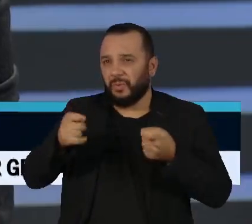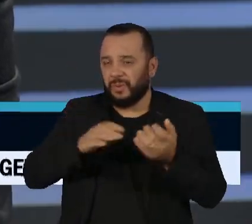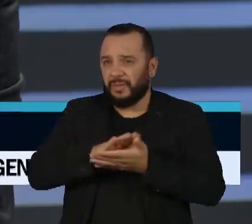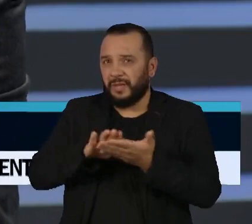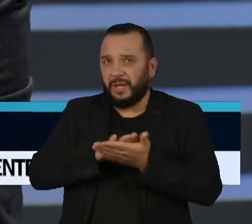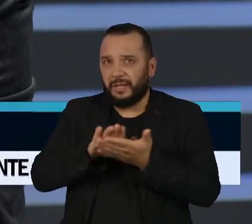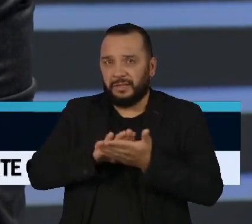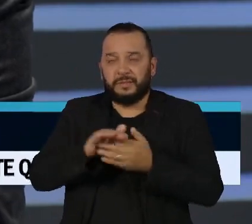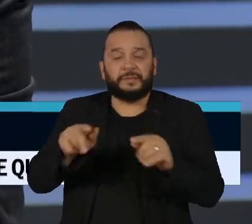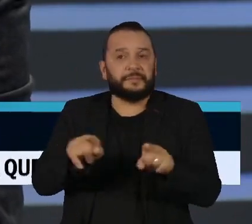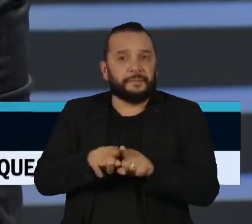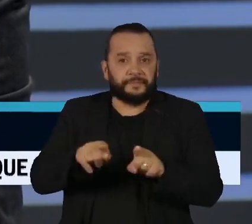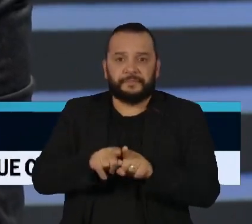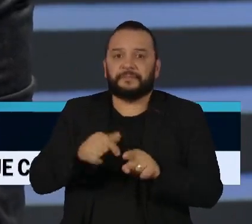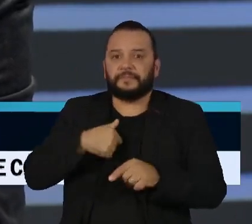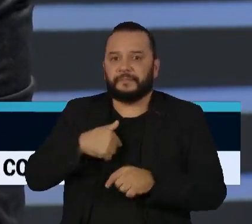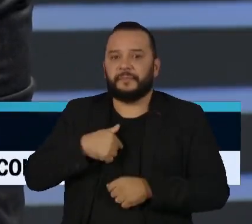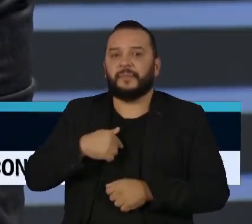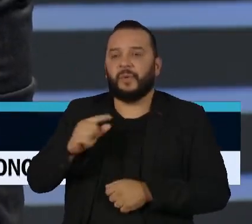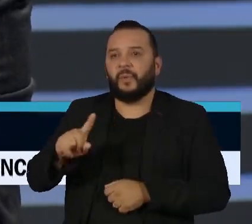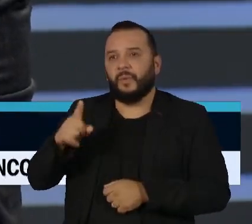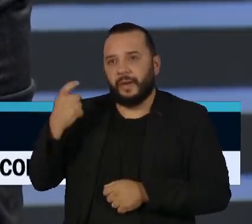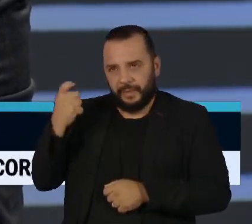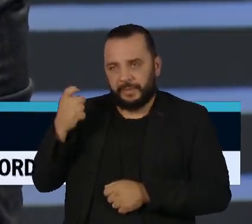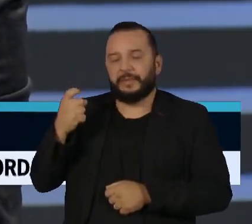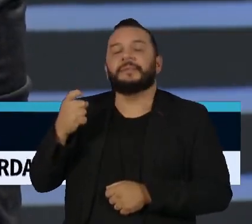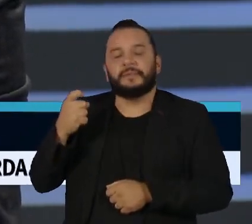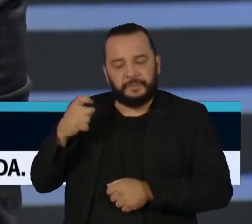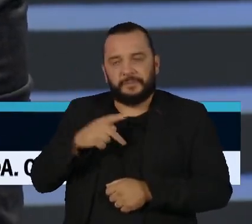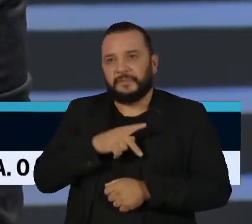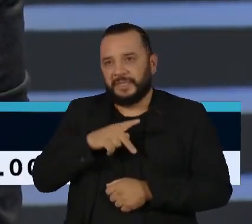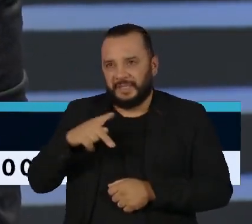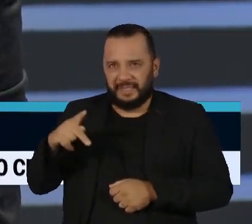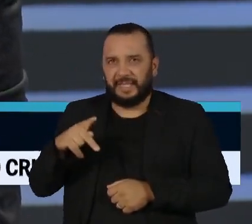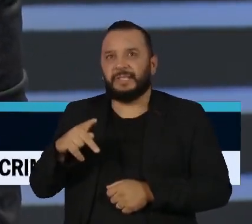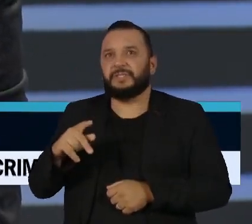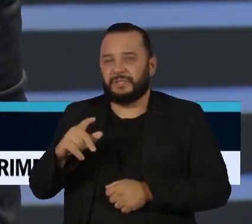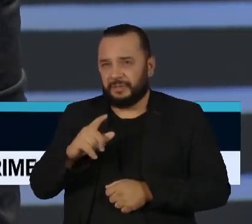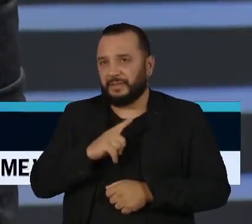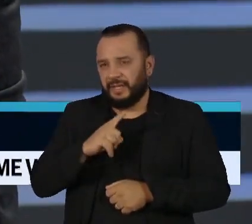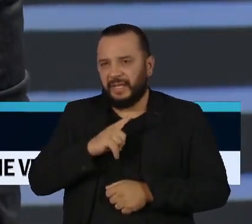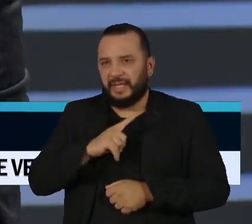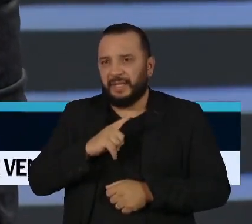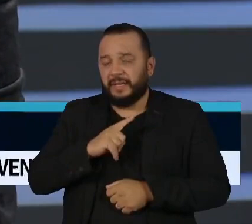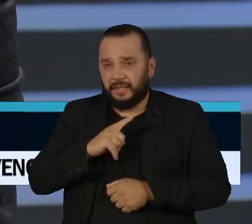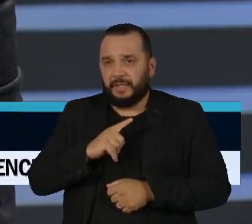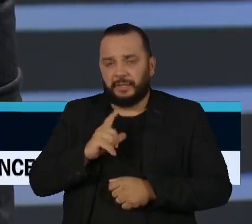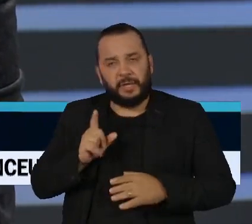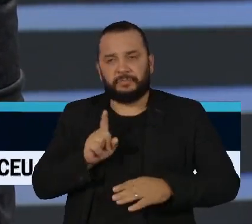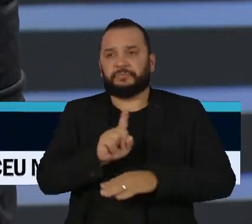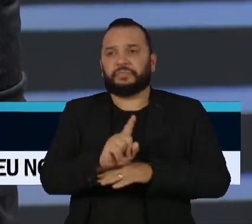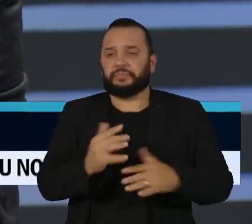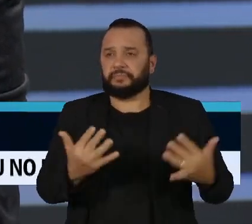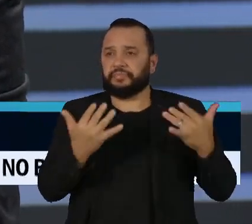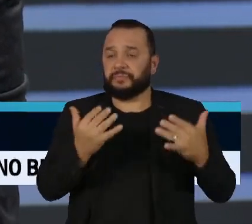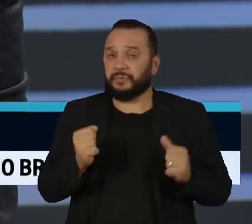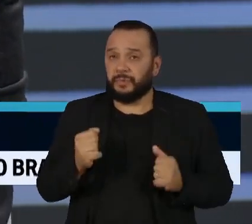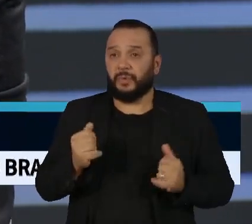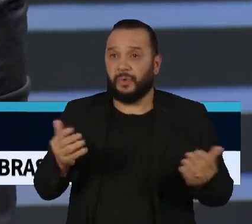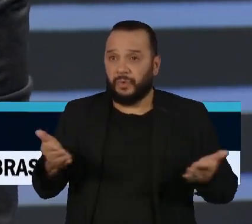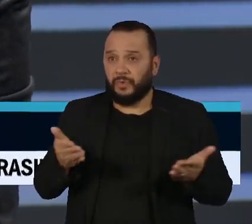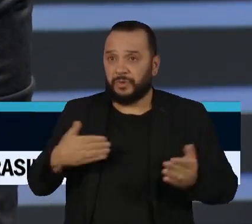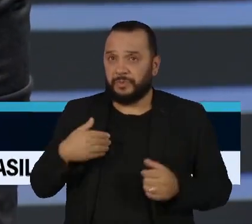do que o ex-presidente tem muita presença a oposição ao atual presidente que é um presidente mais o espectro mais à direita